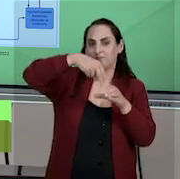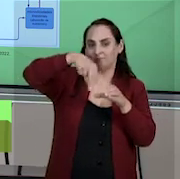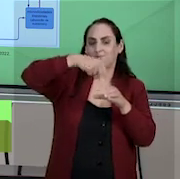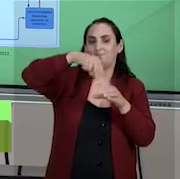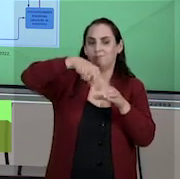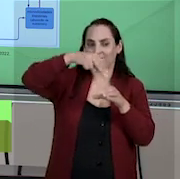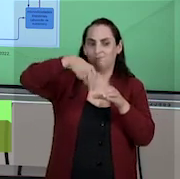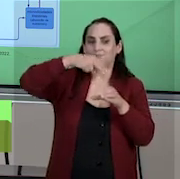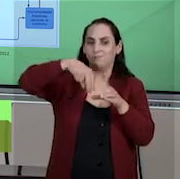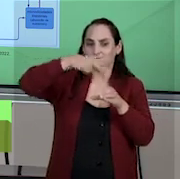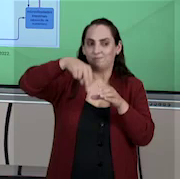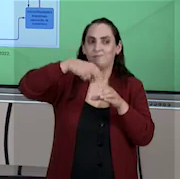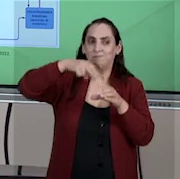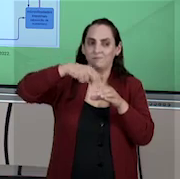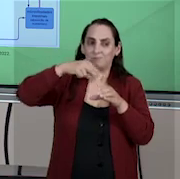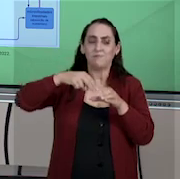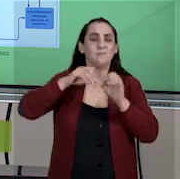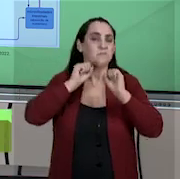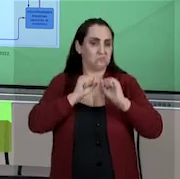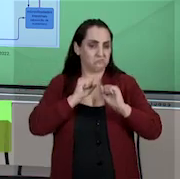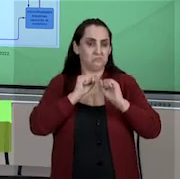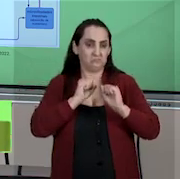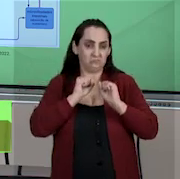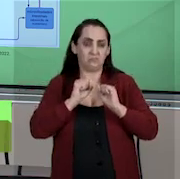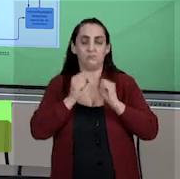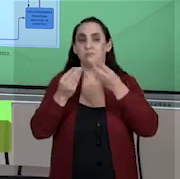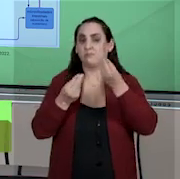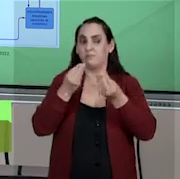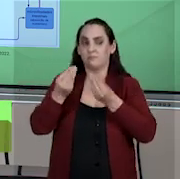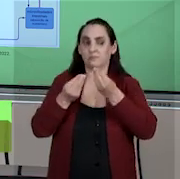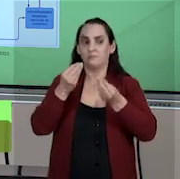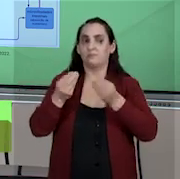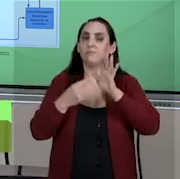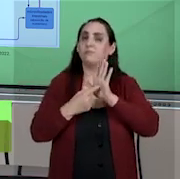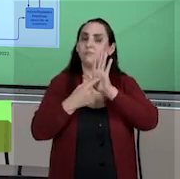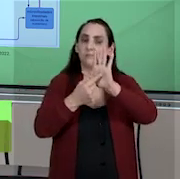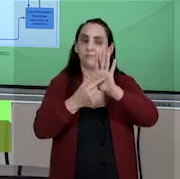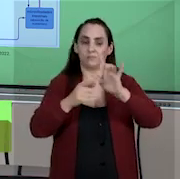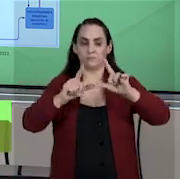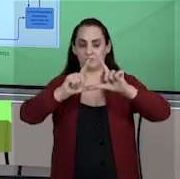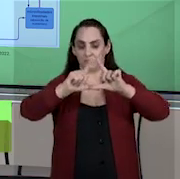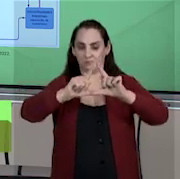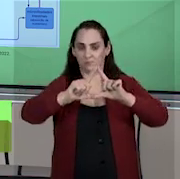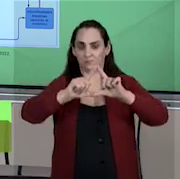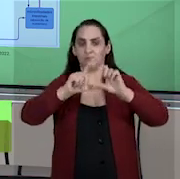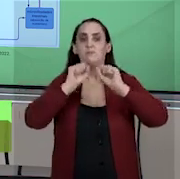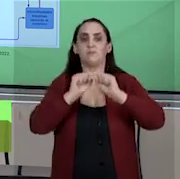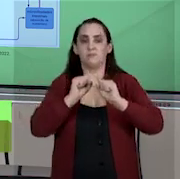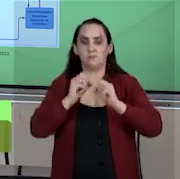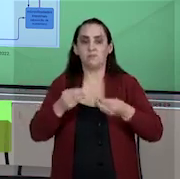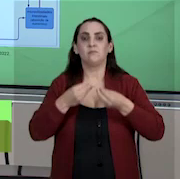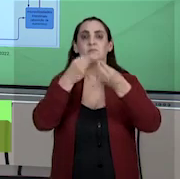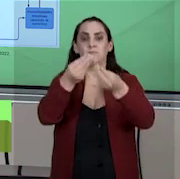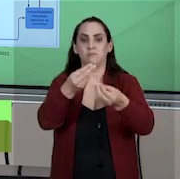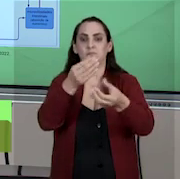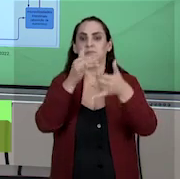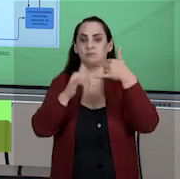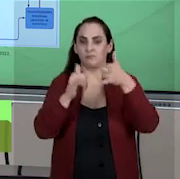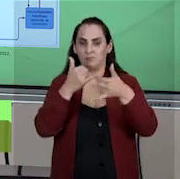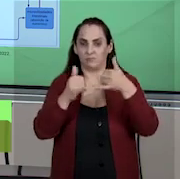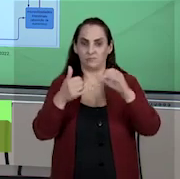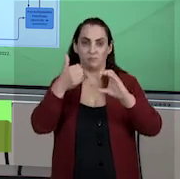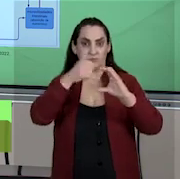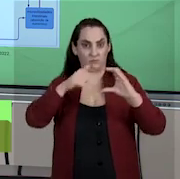nutrientes. Esses nutrientes, eles podem ser, como eu mostrei na pirâmide alimentar, do tipo energéticos, como os